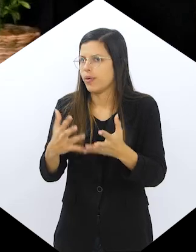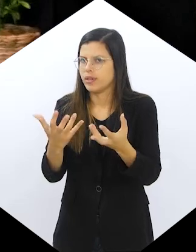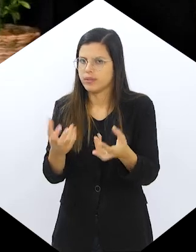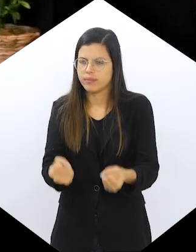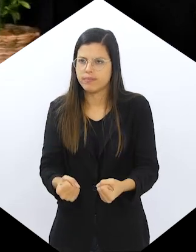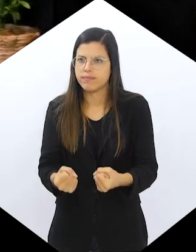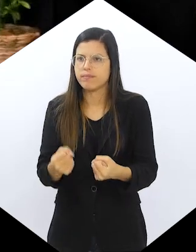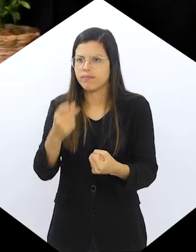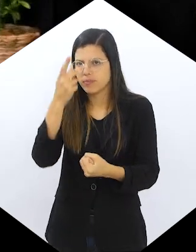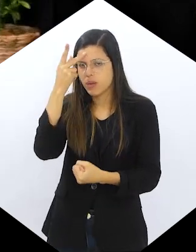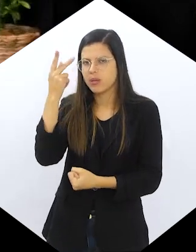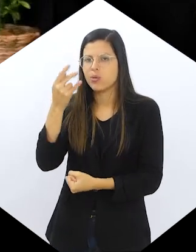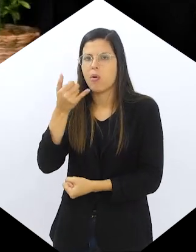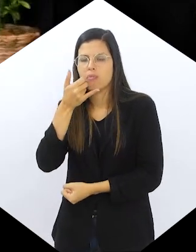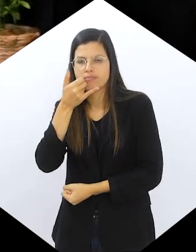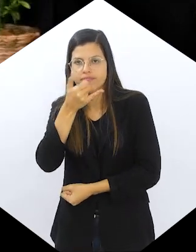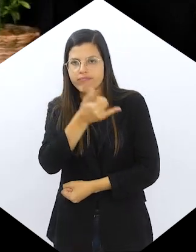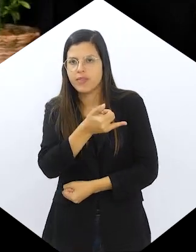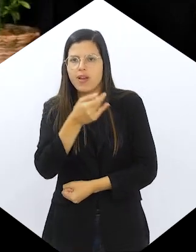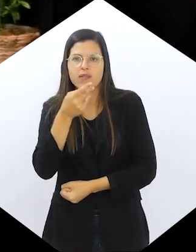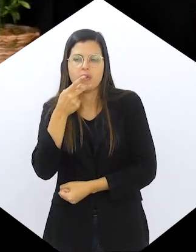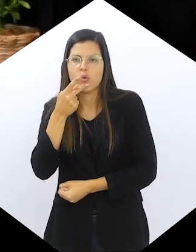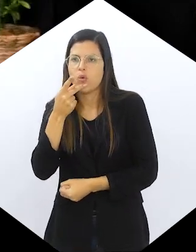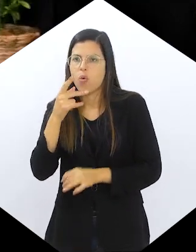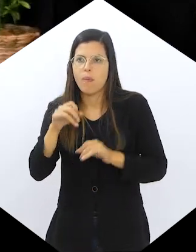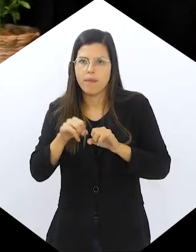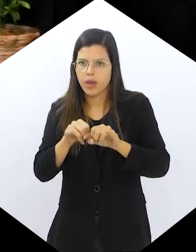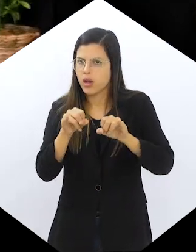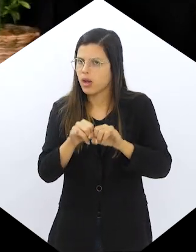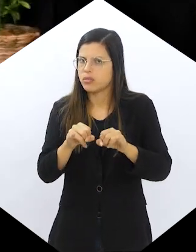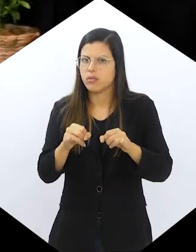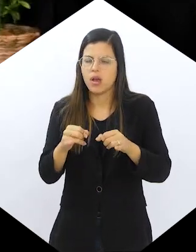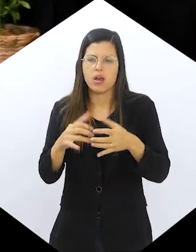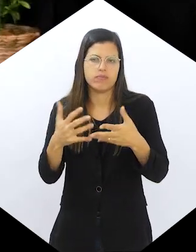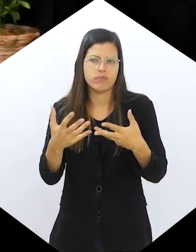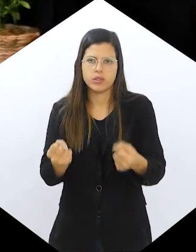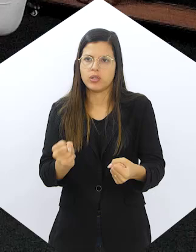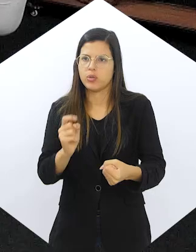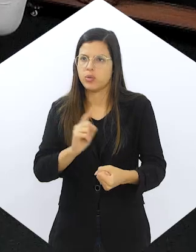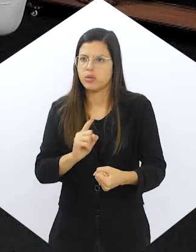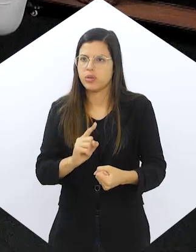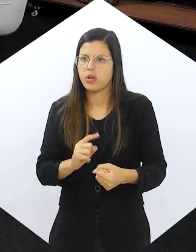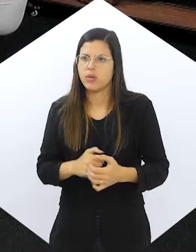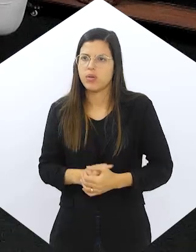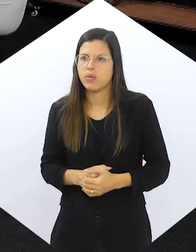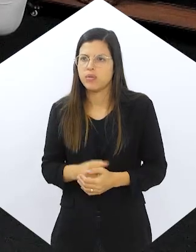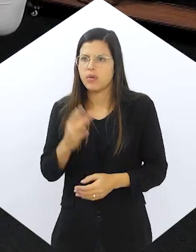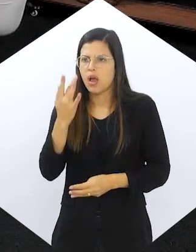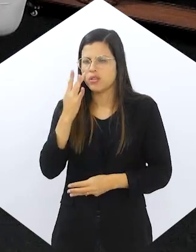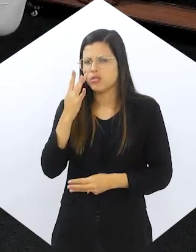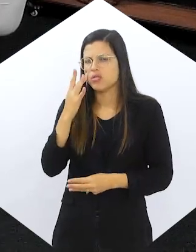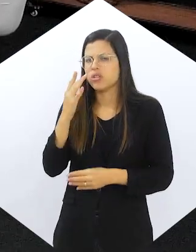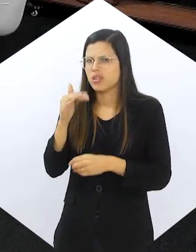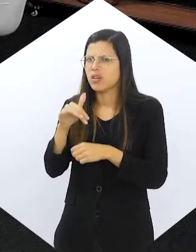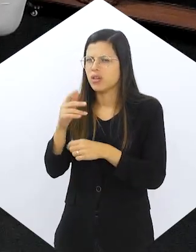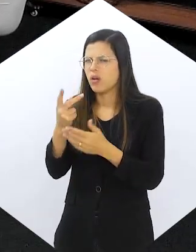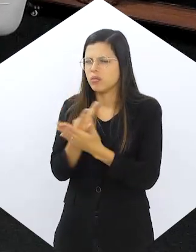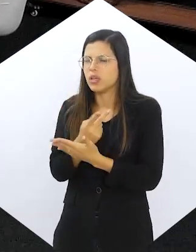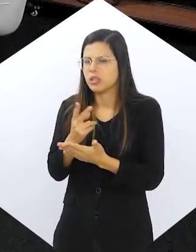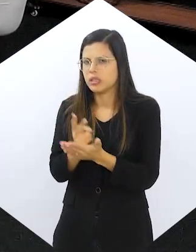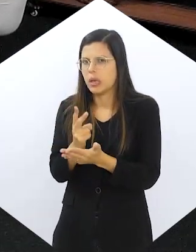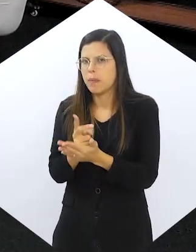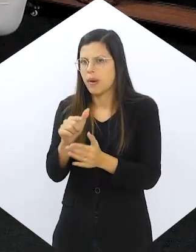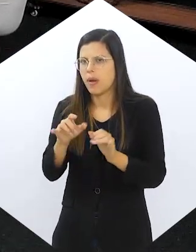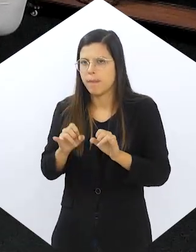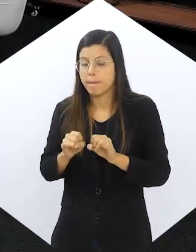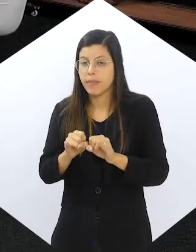em contato com a gente para falar que o mercado não aceitou a entrada. Acho que foi mais recorrente, foi de mercado. Agora, como fazer